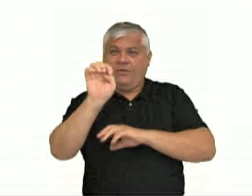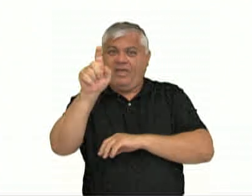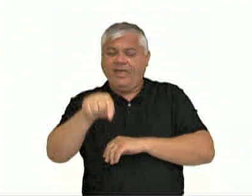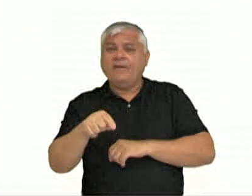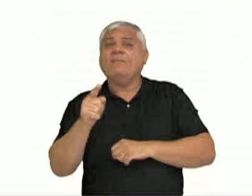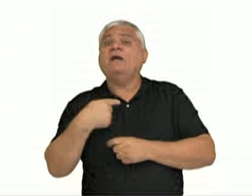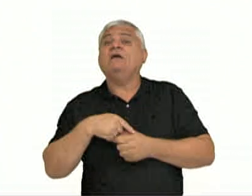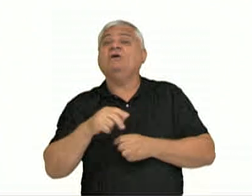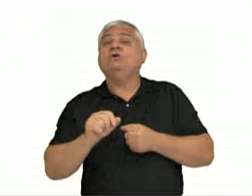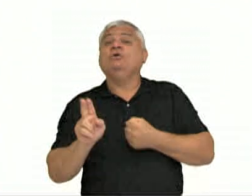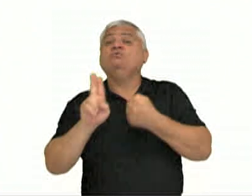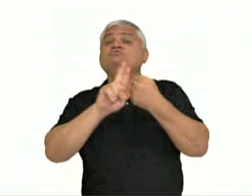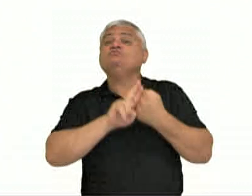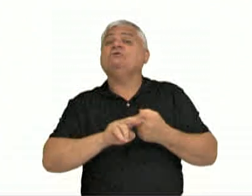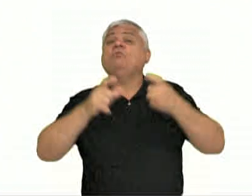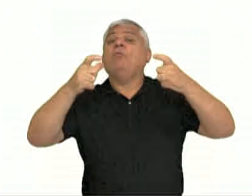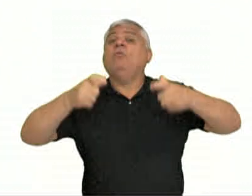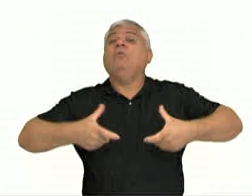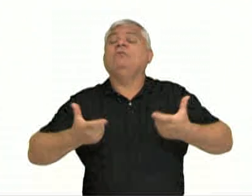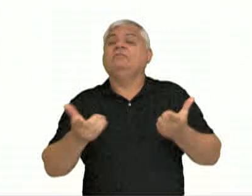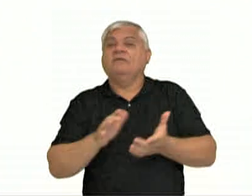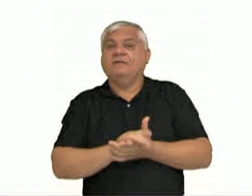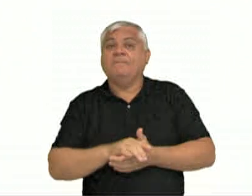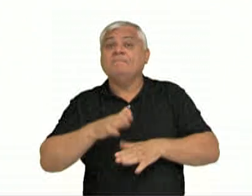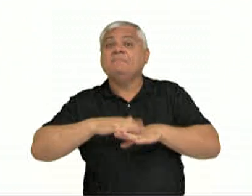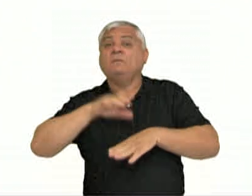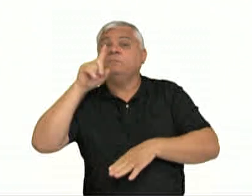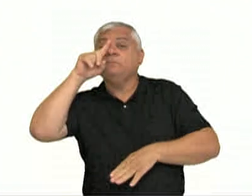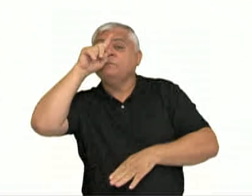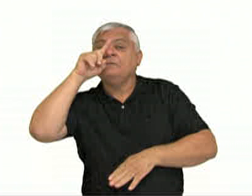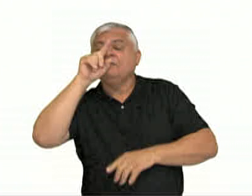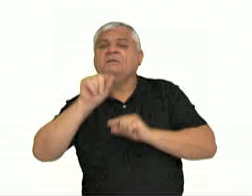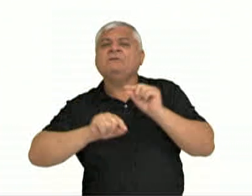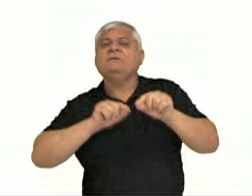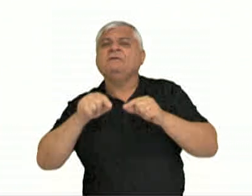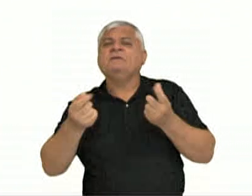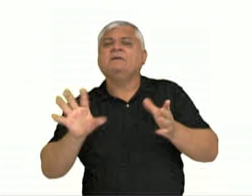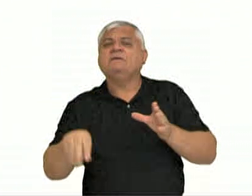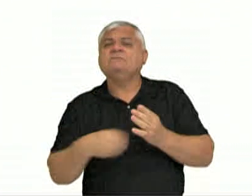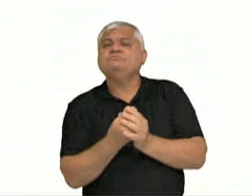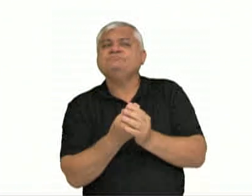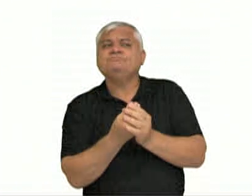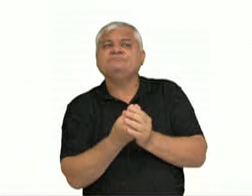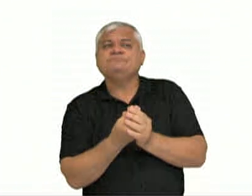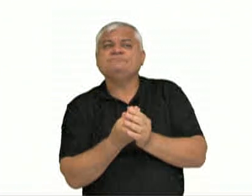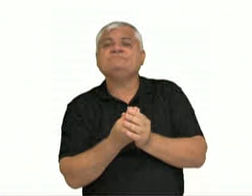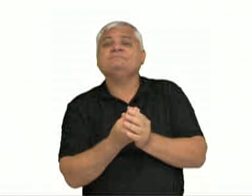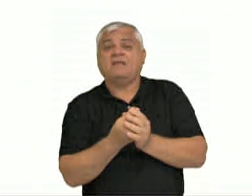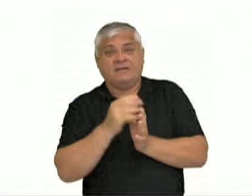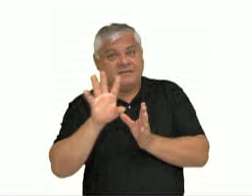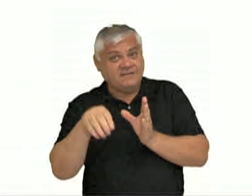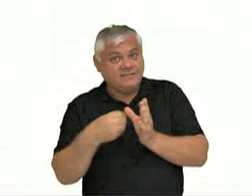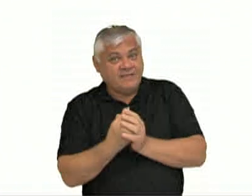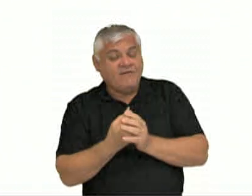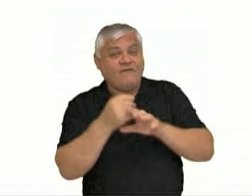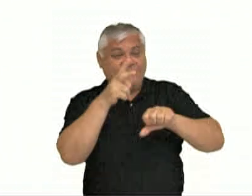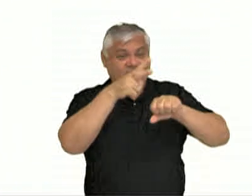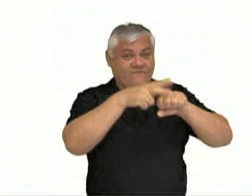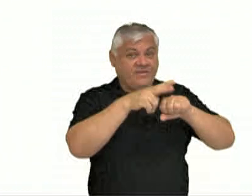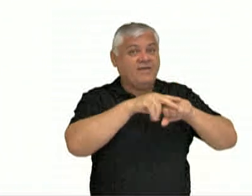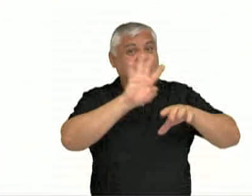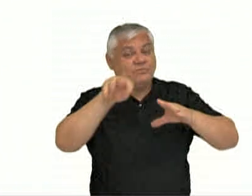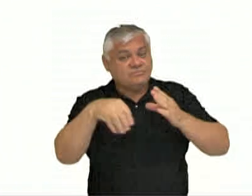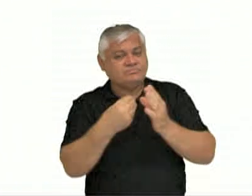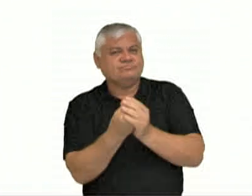sujeito está na principal, quem é que é? O maior risco. Mas o que está complementando aqui? Ó? Verbo de ligação exige o